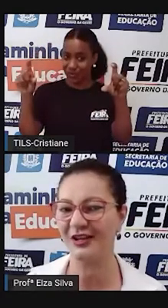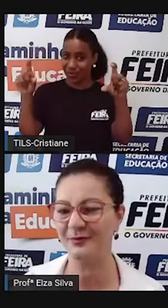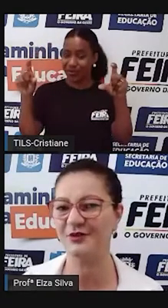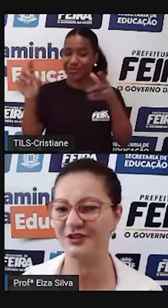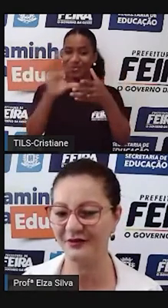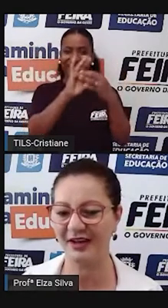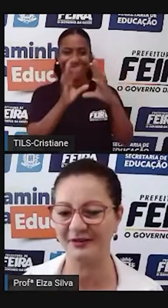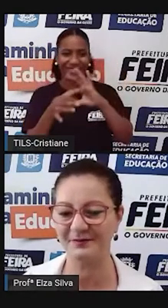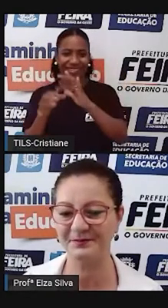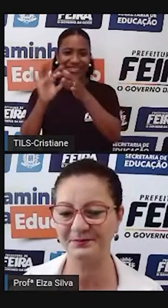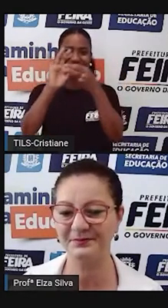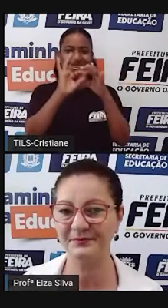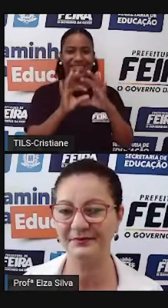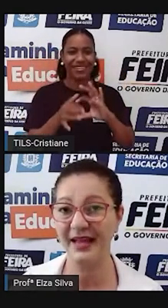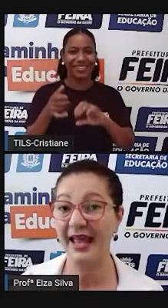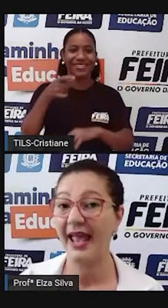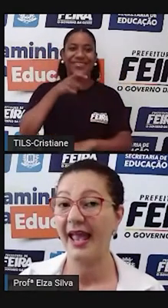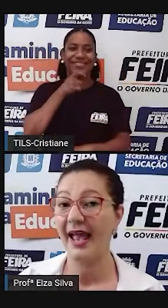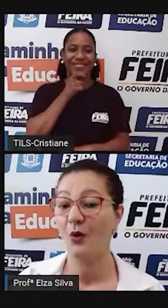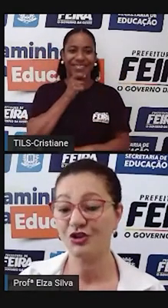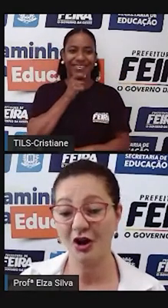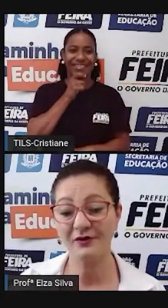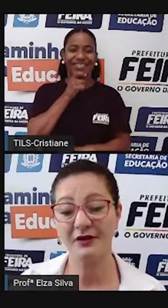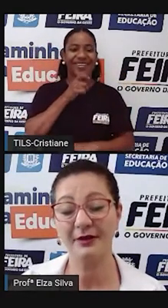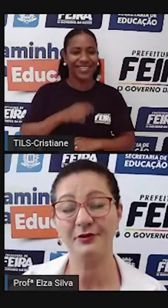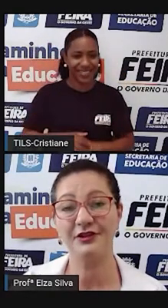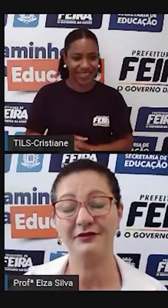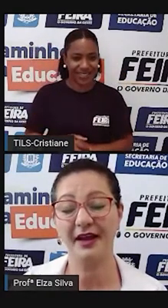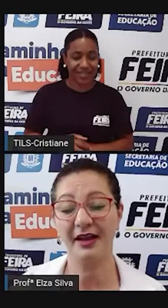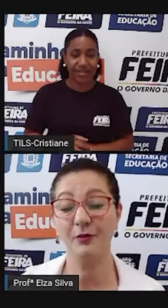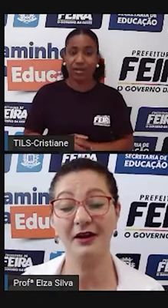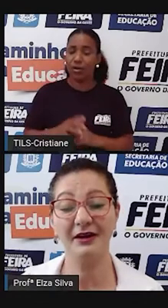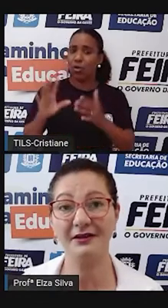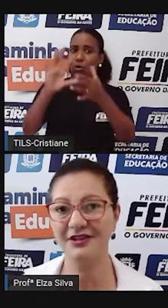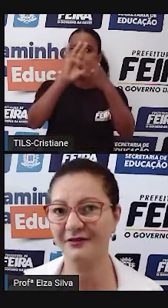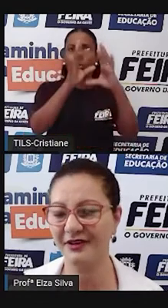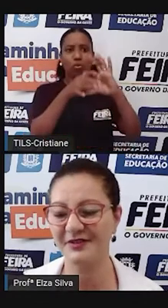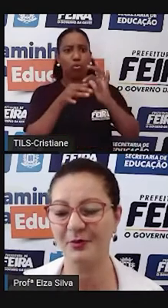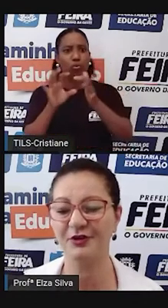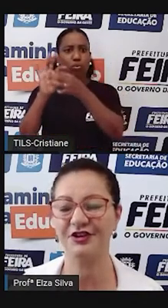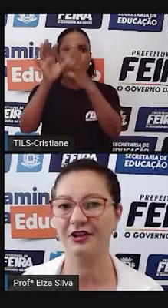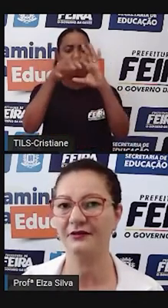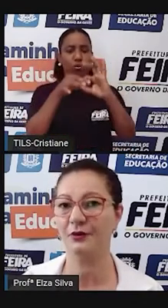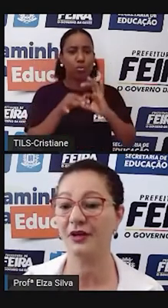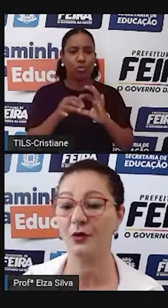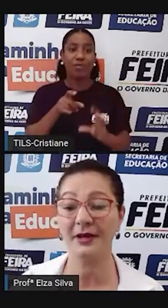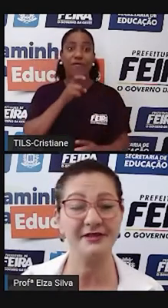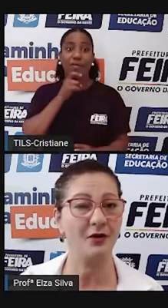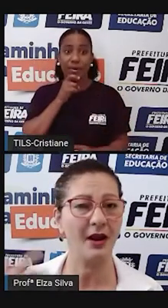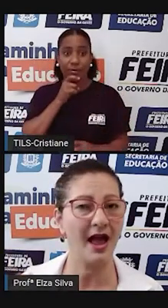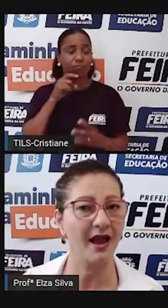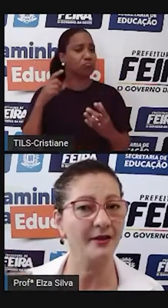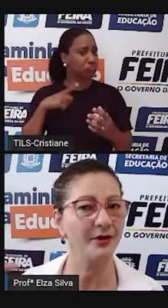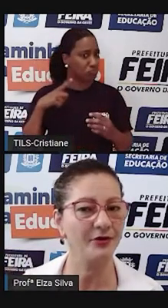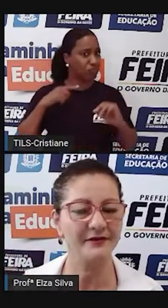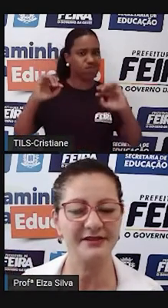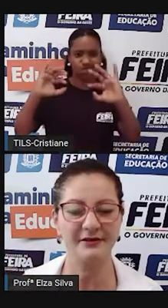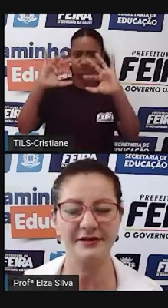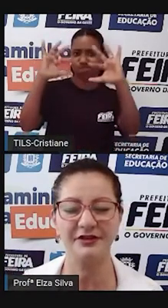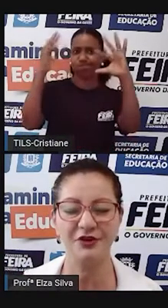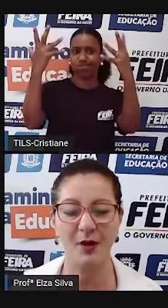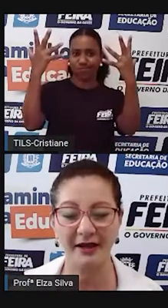Jogos Olímpicos de Inverno. Os Jogos Olímpicos de Inverno é um grande evento esportivo que começou lá